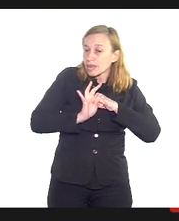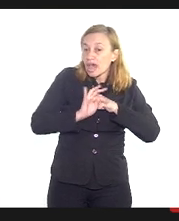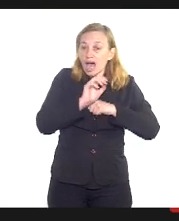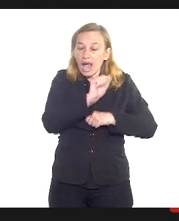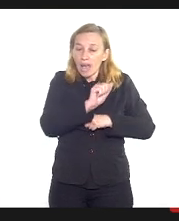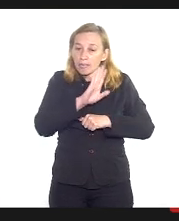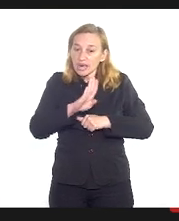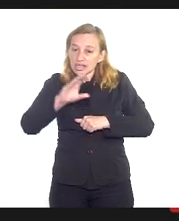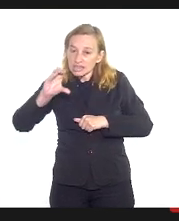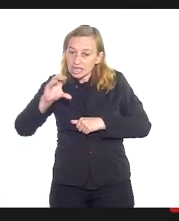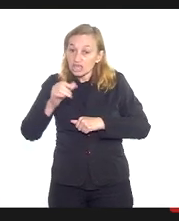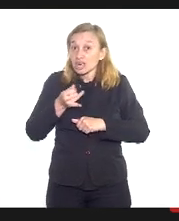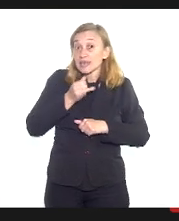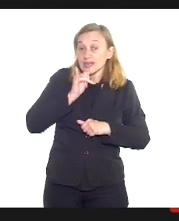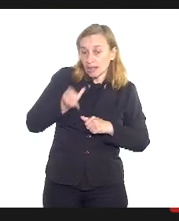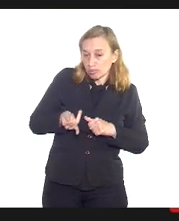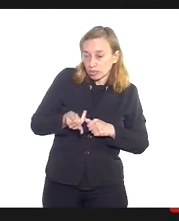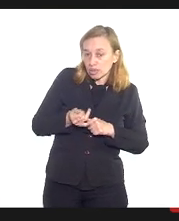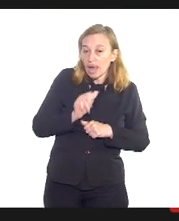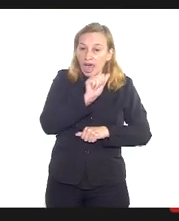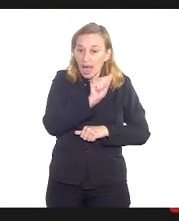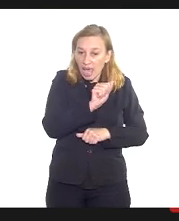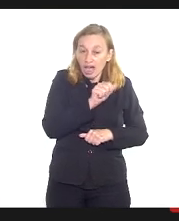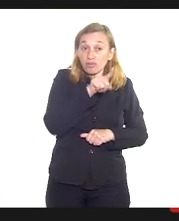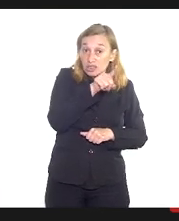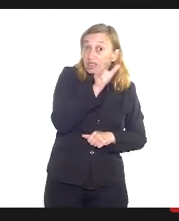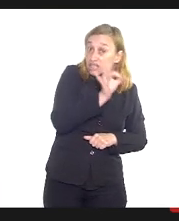ABC. A é aquilo que você tem